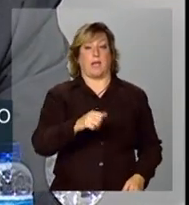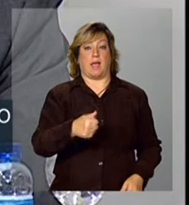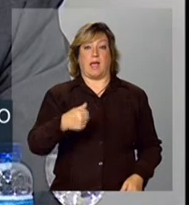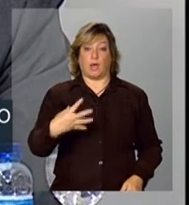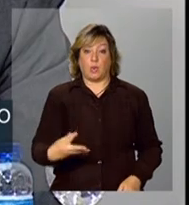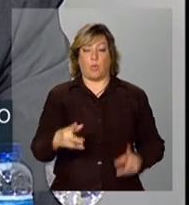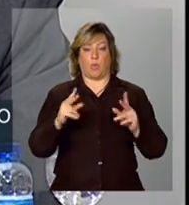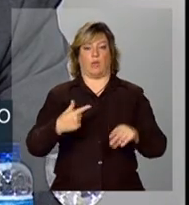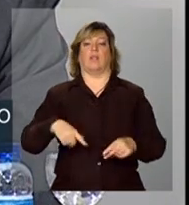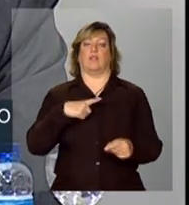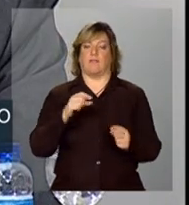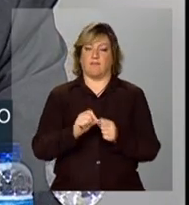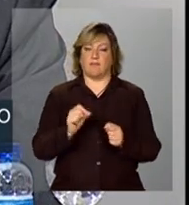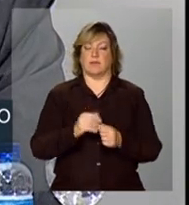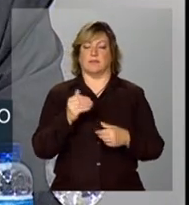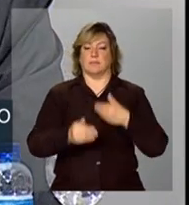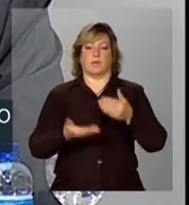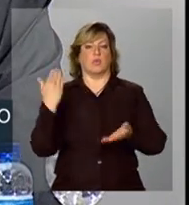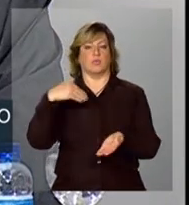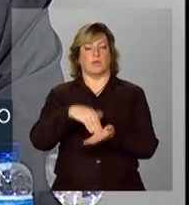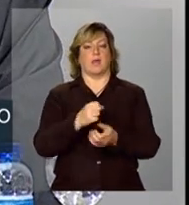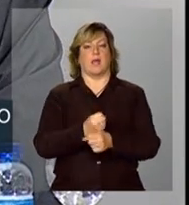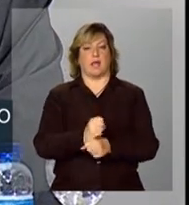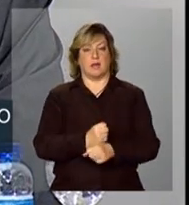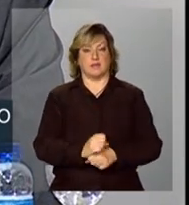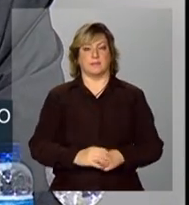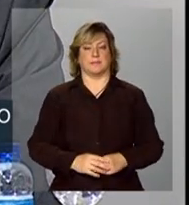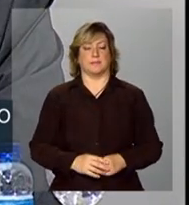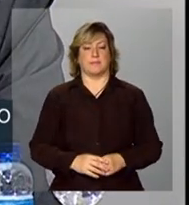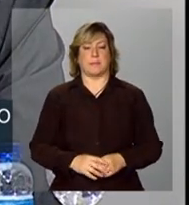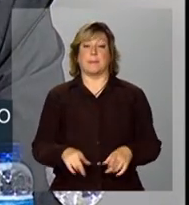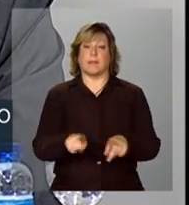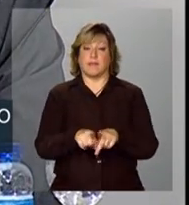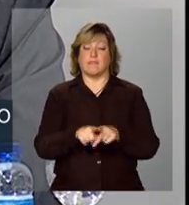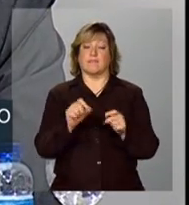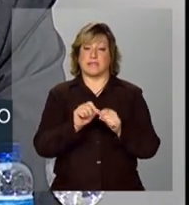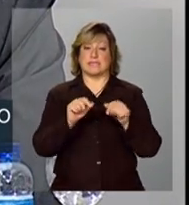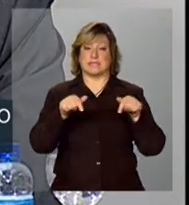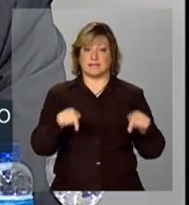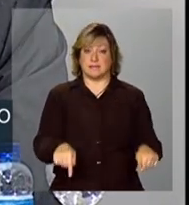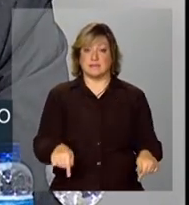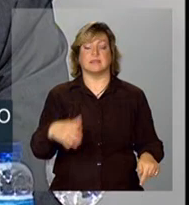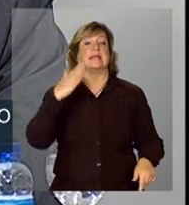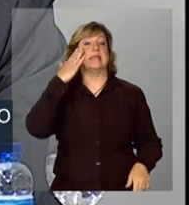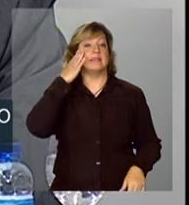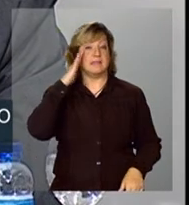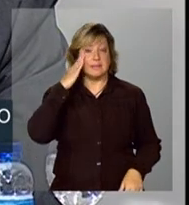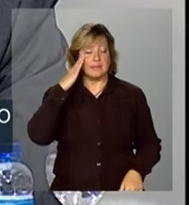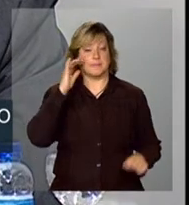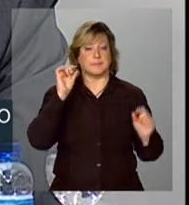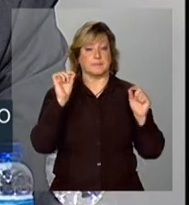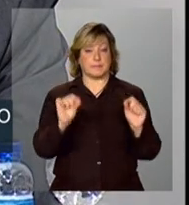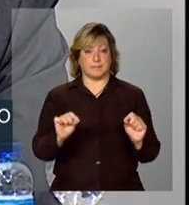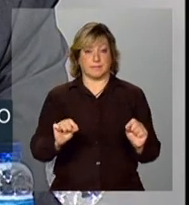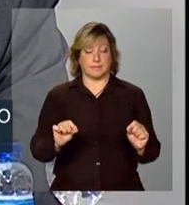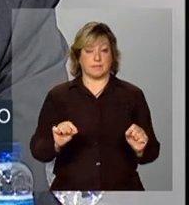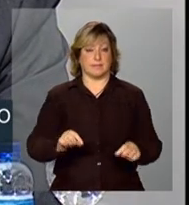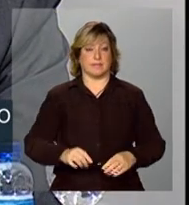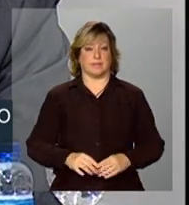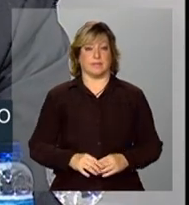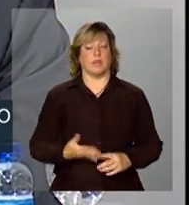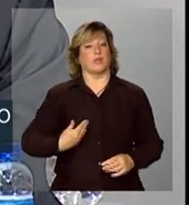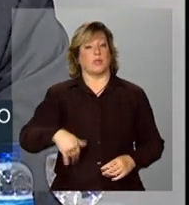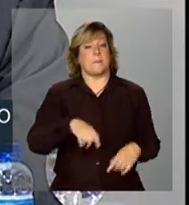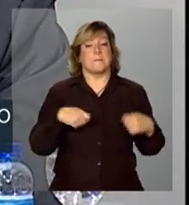temos feito regularmente nos últimos anos. E fazemos isso conscientes que